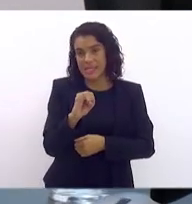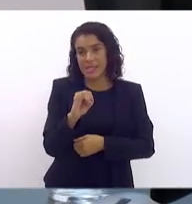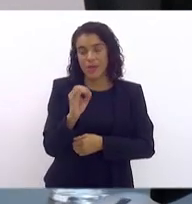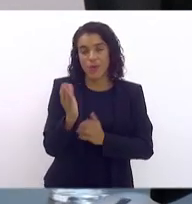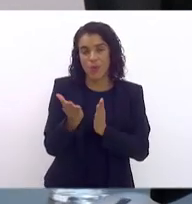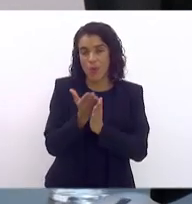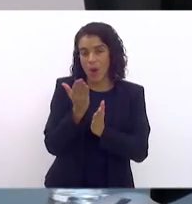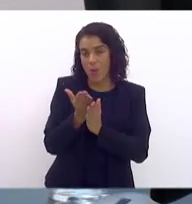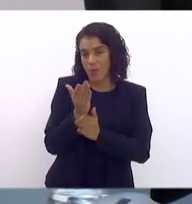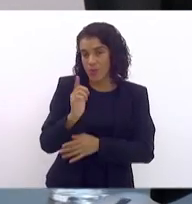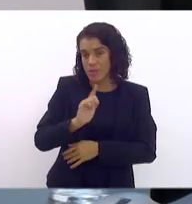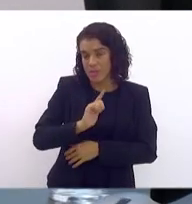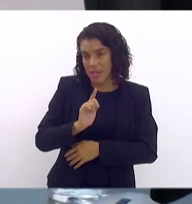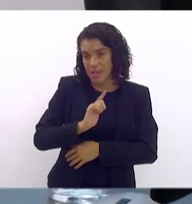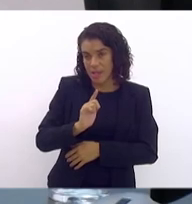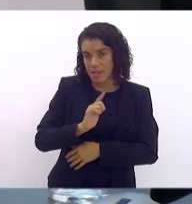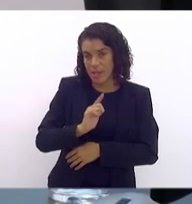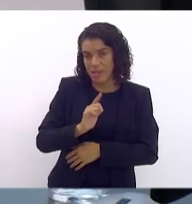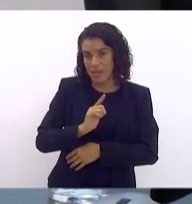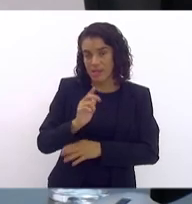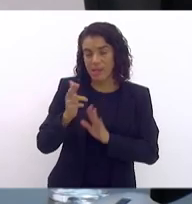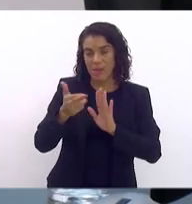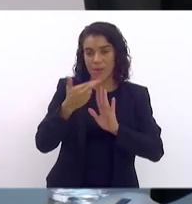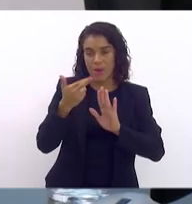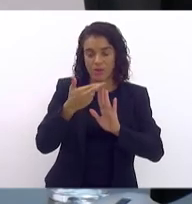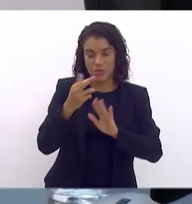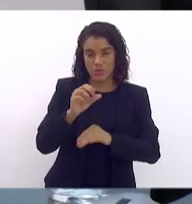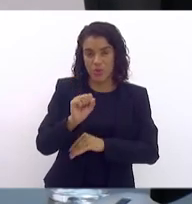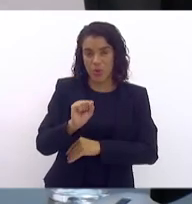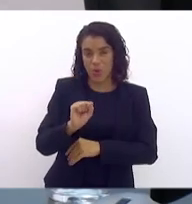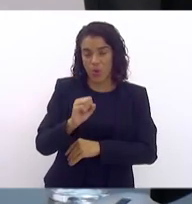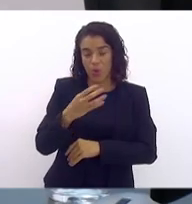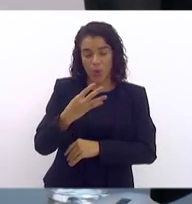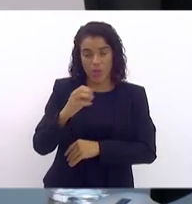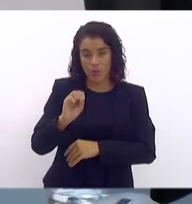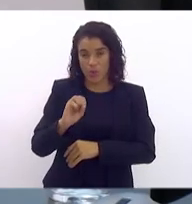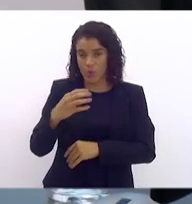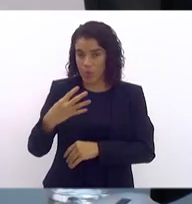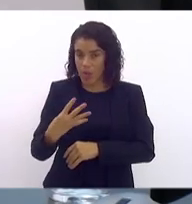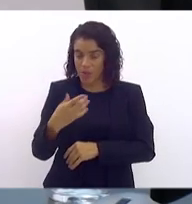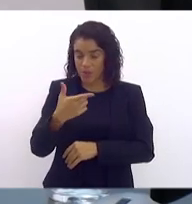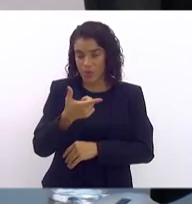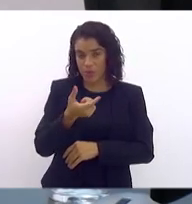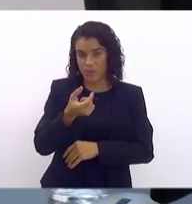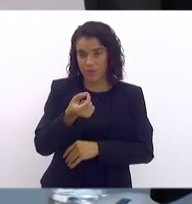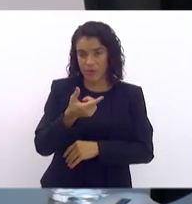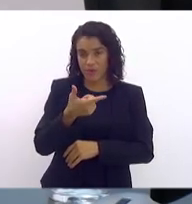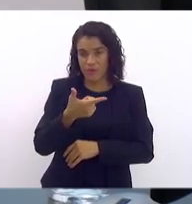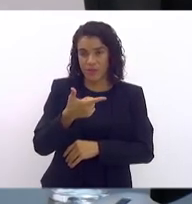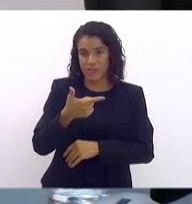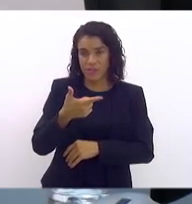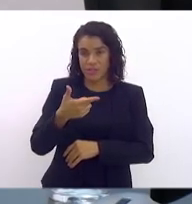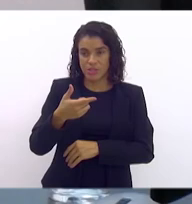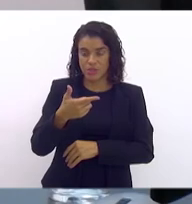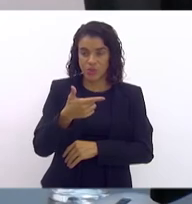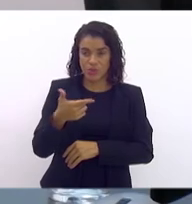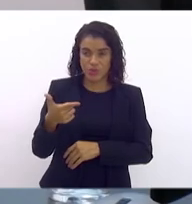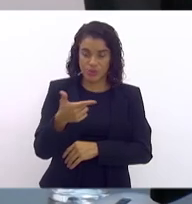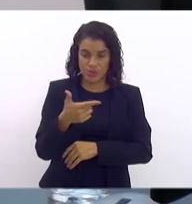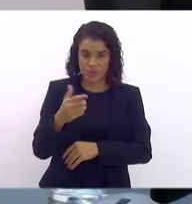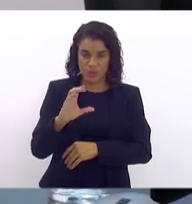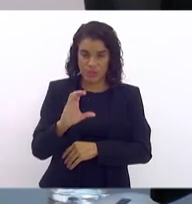existem mesmo depois da resolução 484 de 2024 do eh do